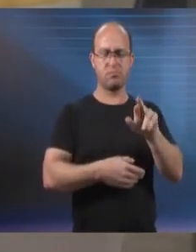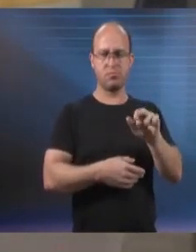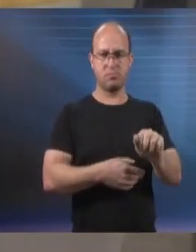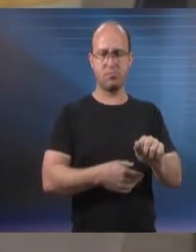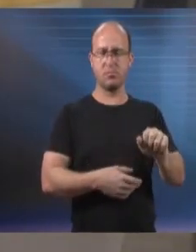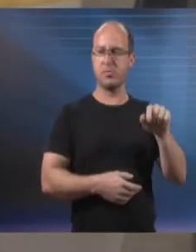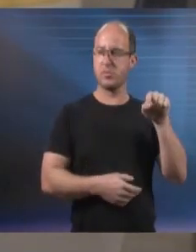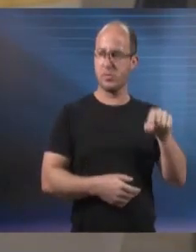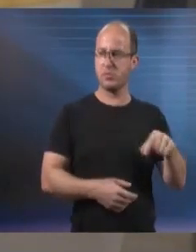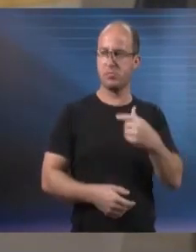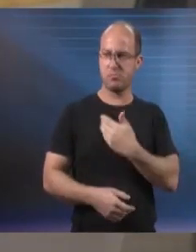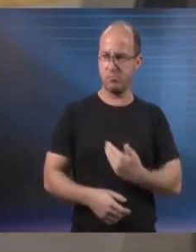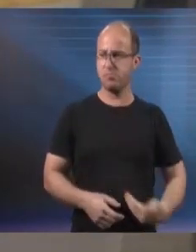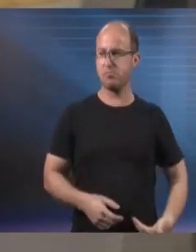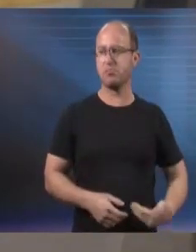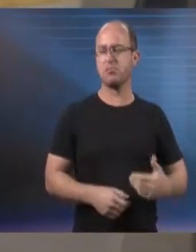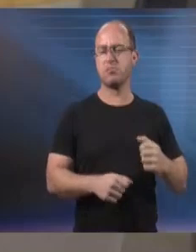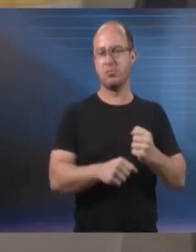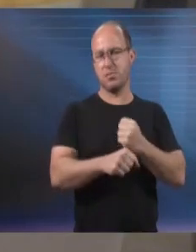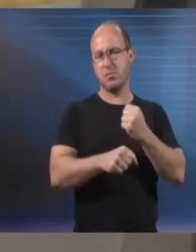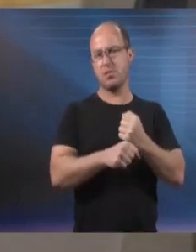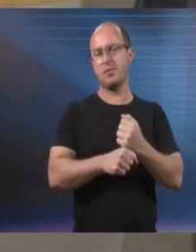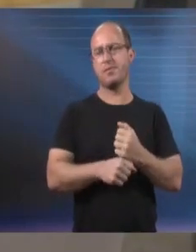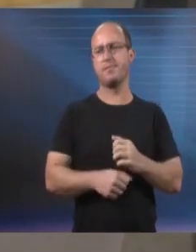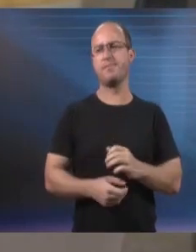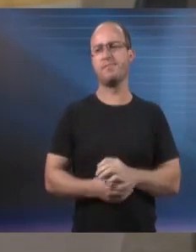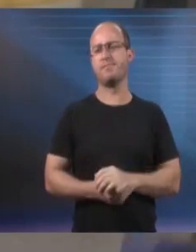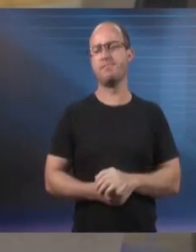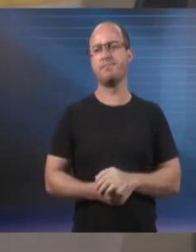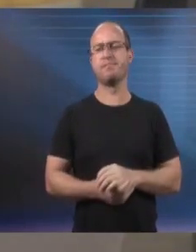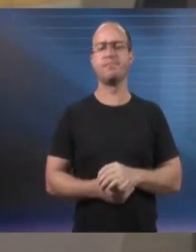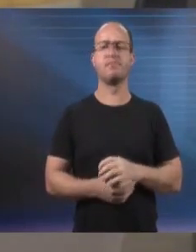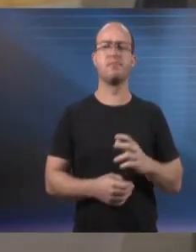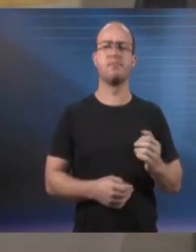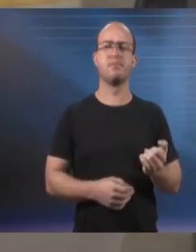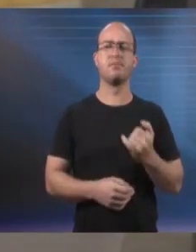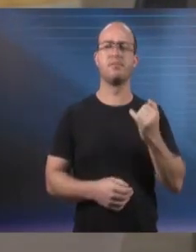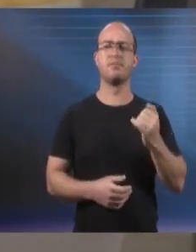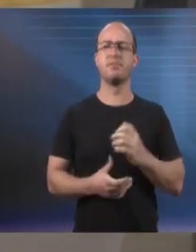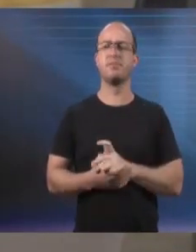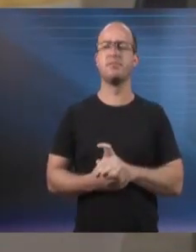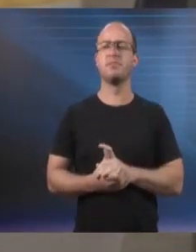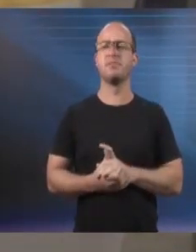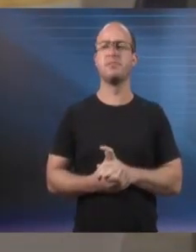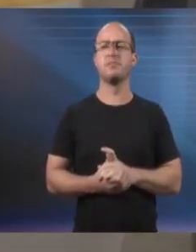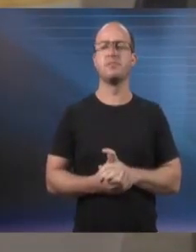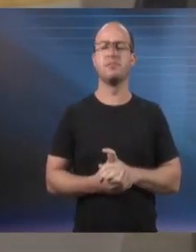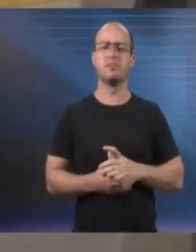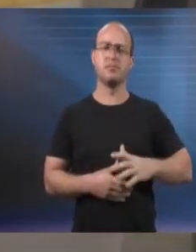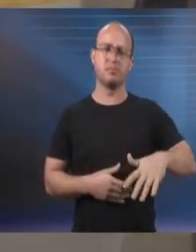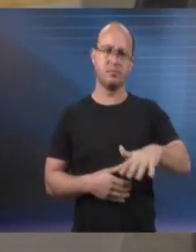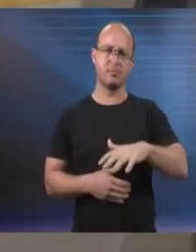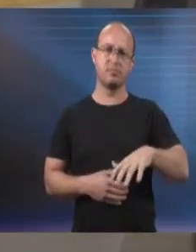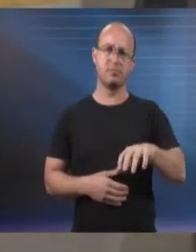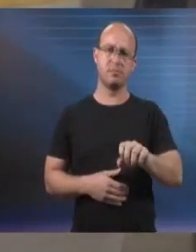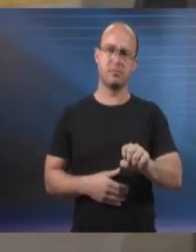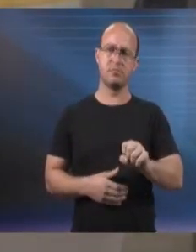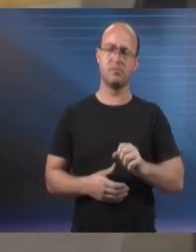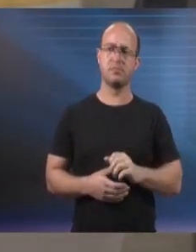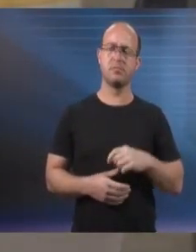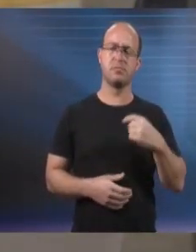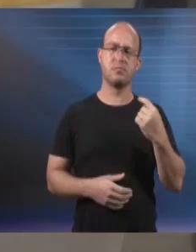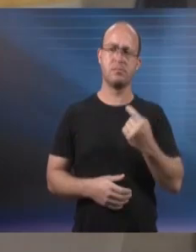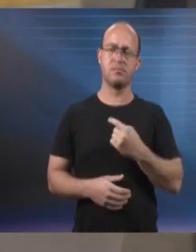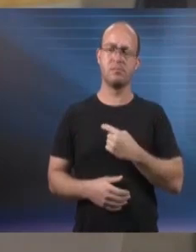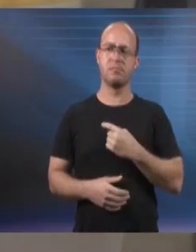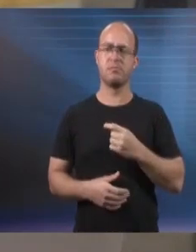construída quando ele era governador do estado do Rio Grande do Norte, uma obra importante, deputado Vivaldo, para a região do Seridó. E